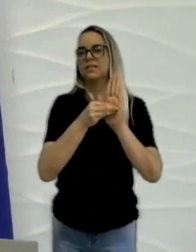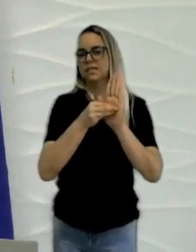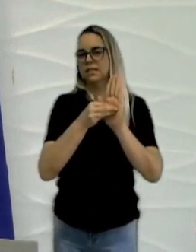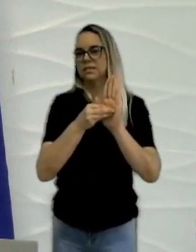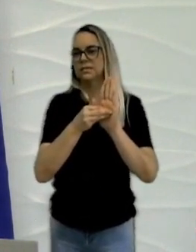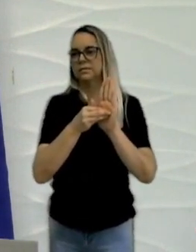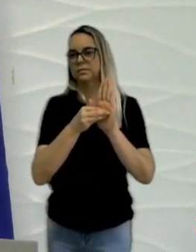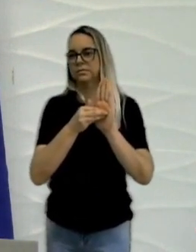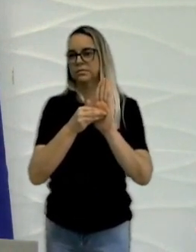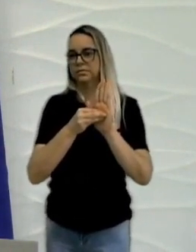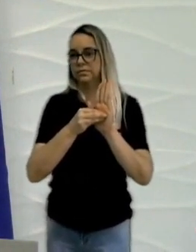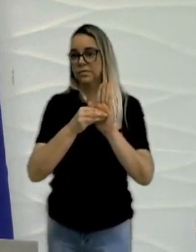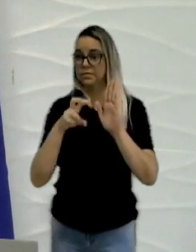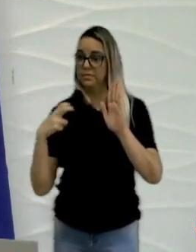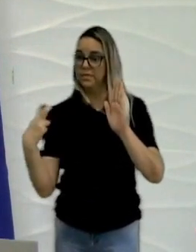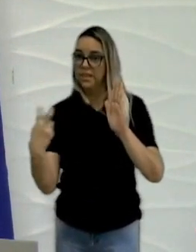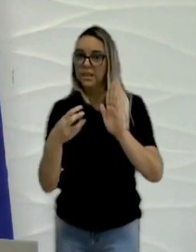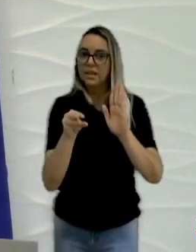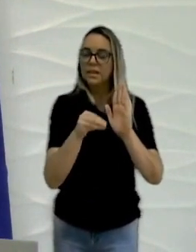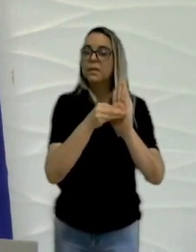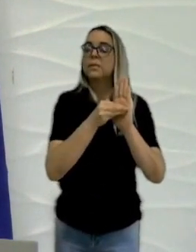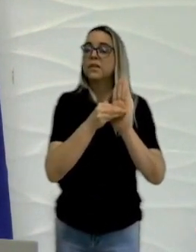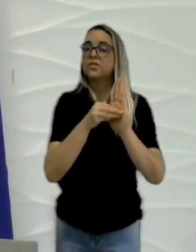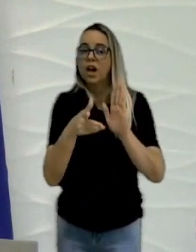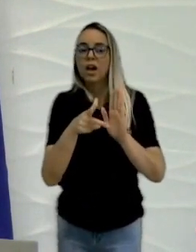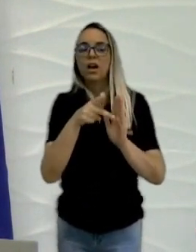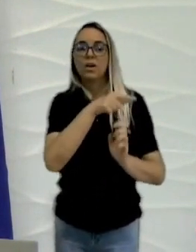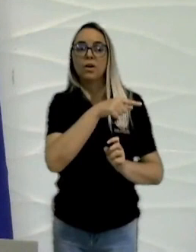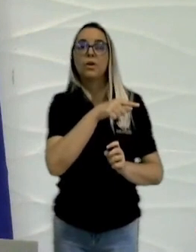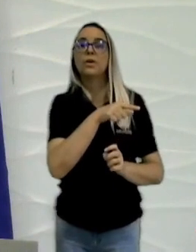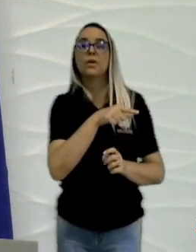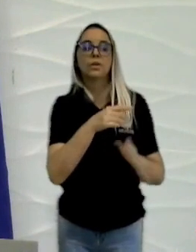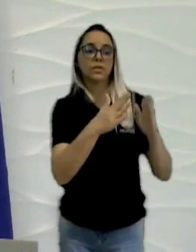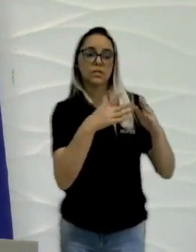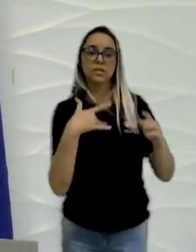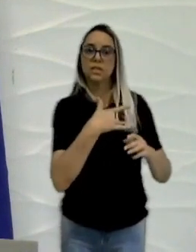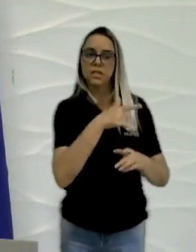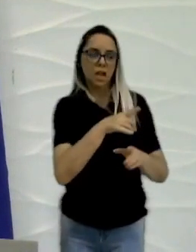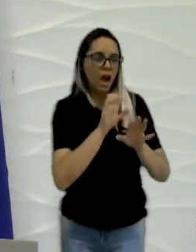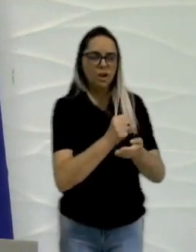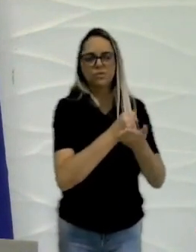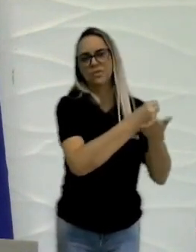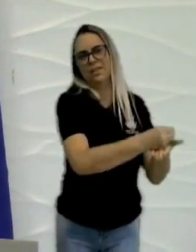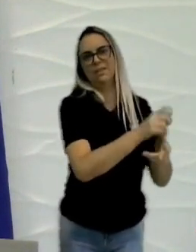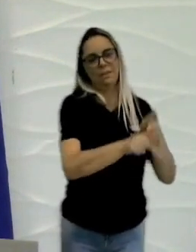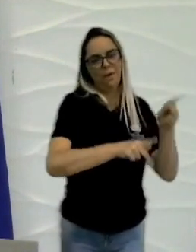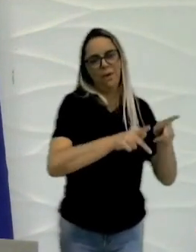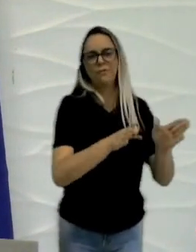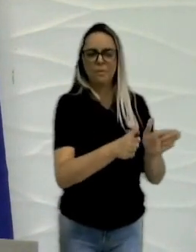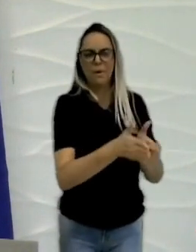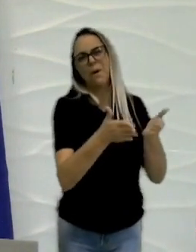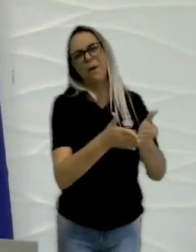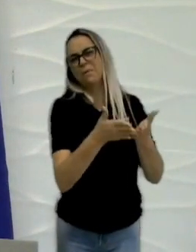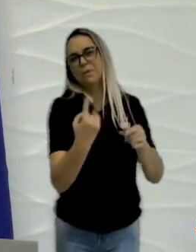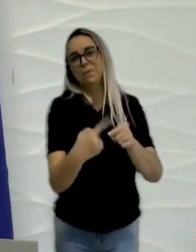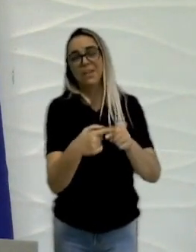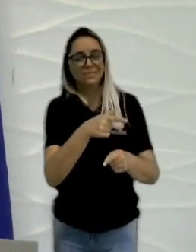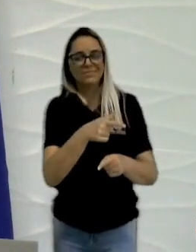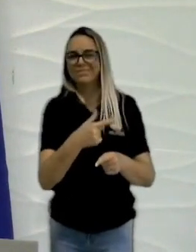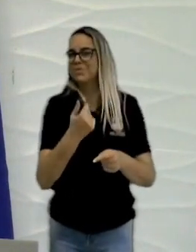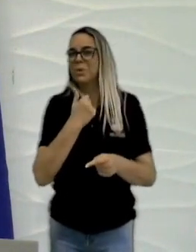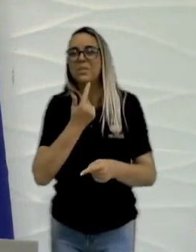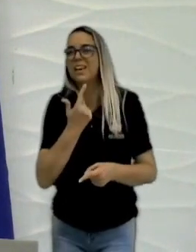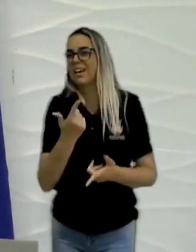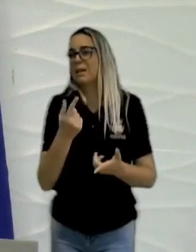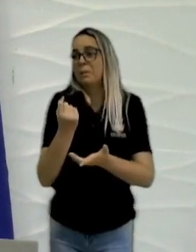o PSF lá, né, que vai com certeza ajudar muito a população ali carente que não tem condições de fazer um